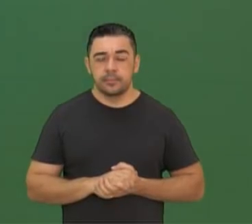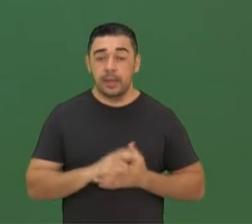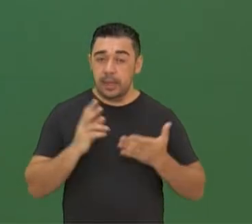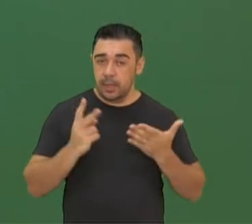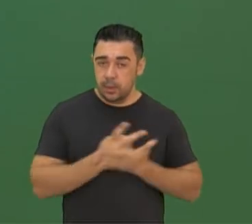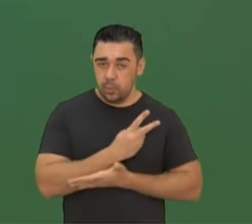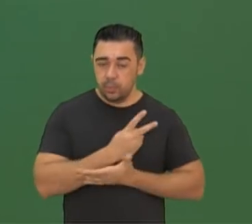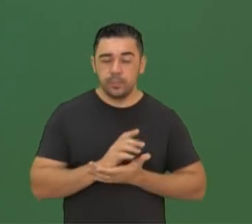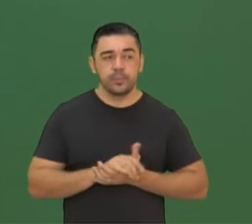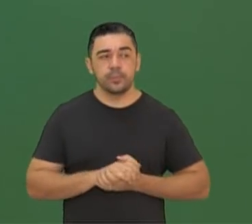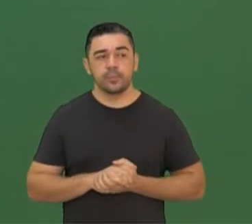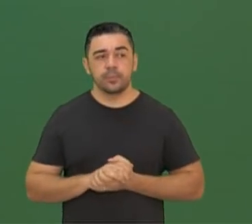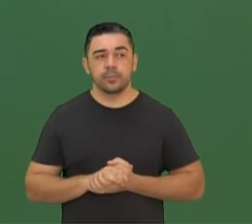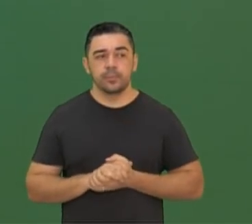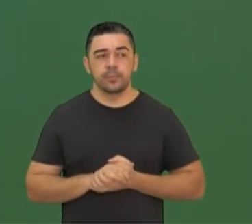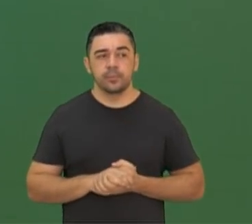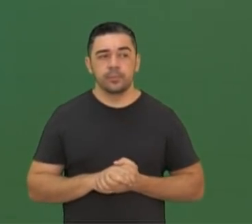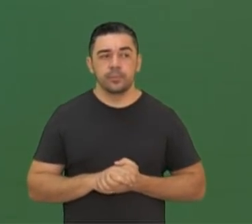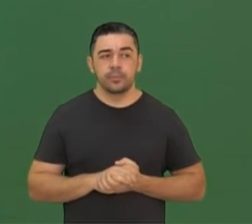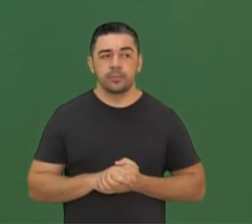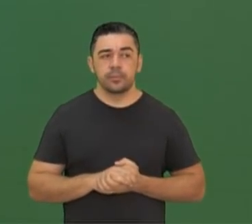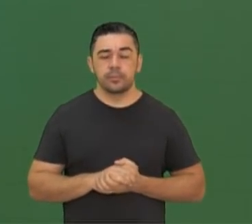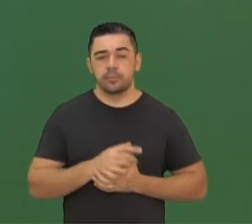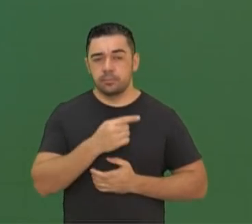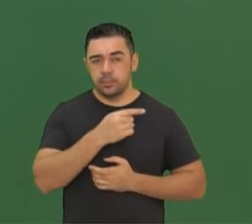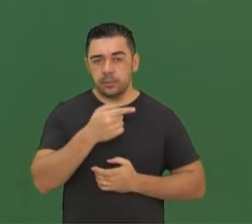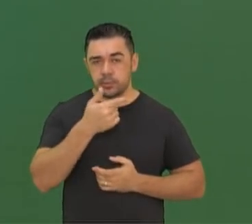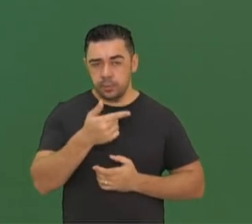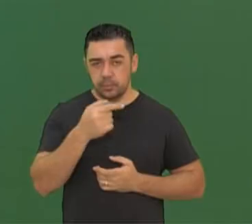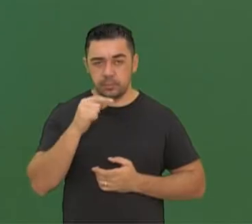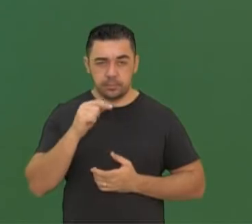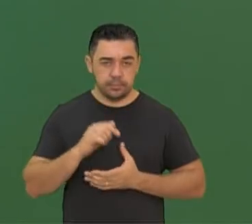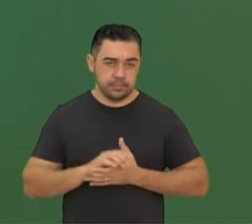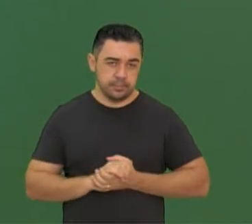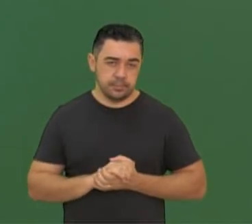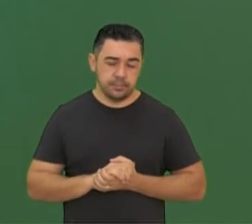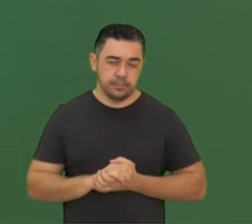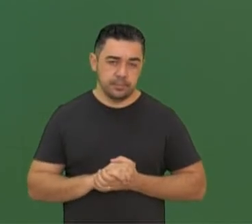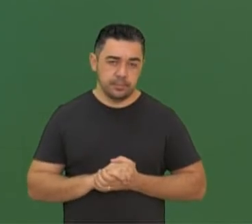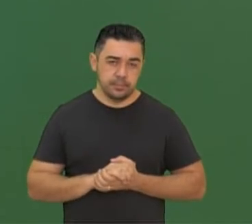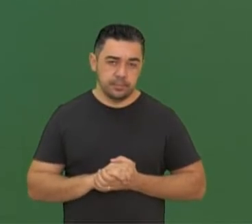E cada erro é menos 2 pontos.